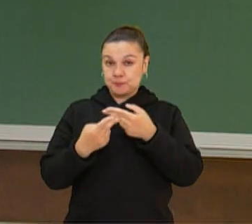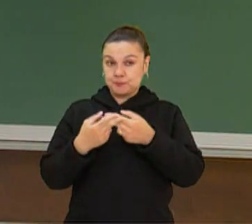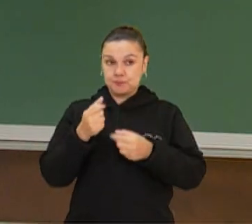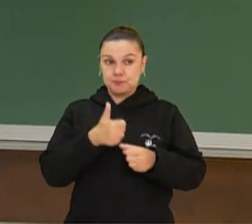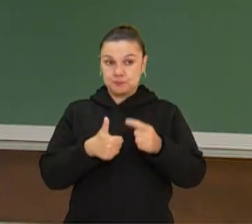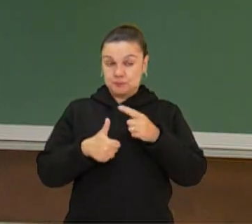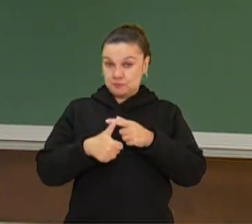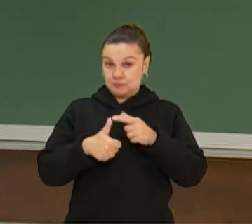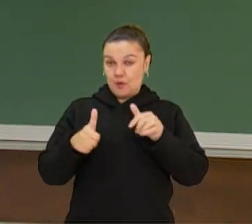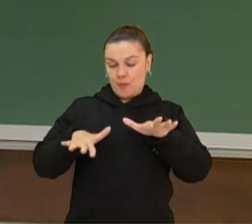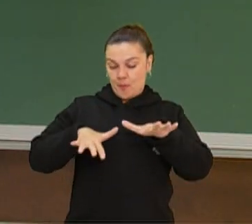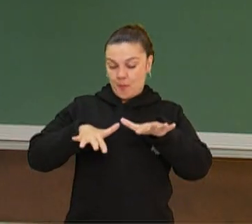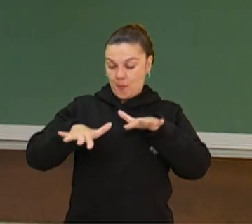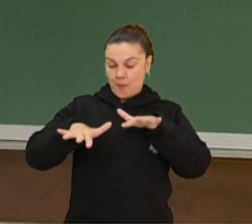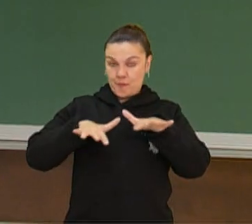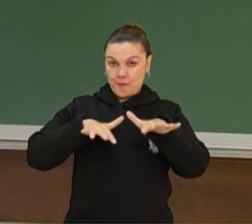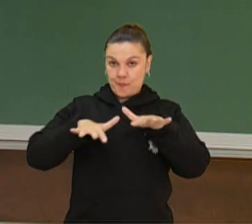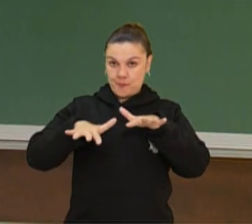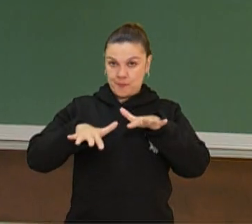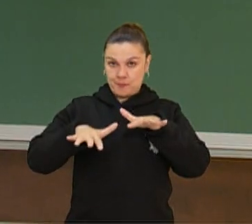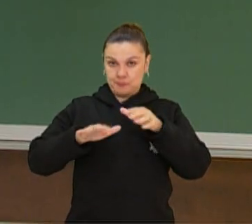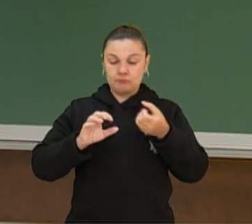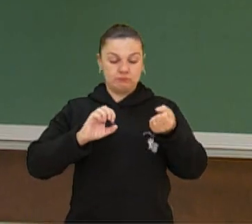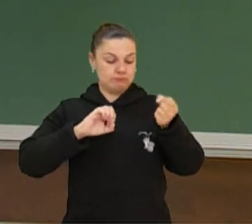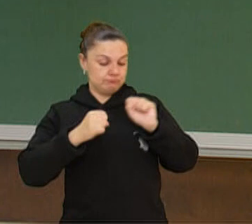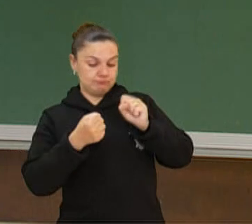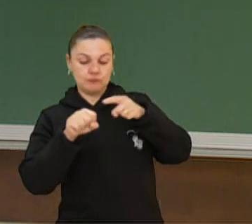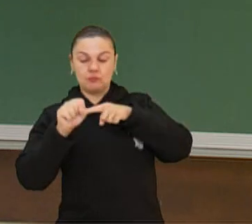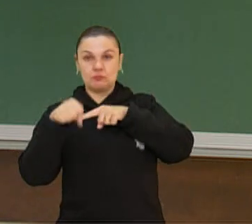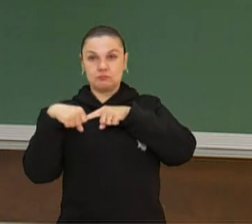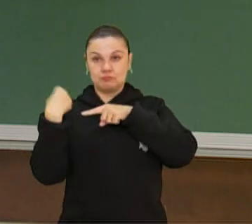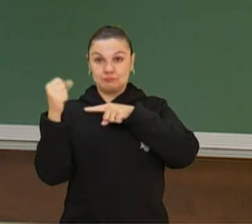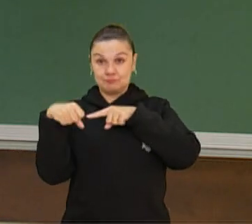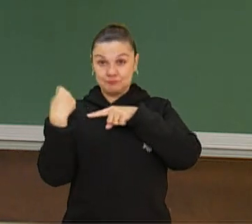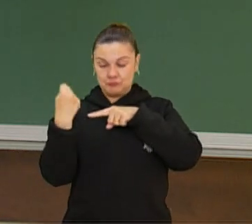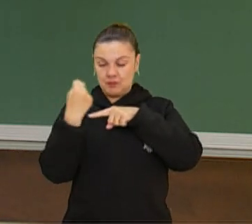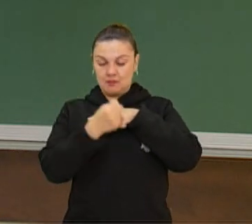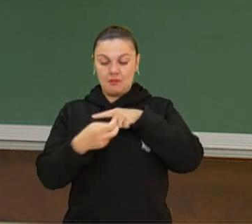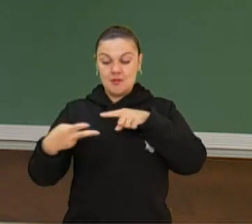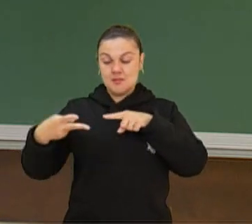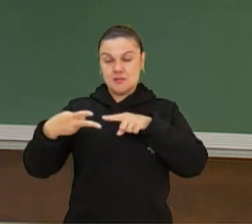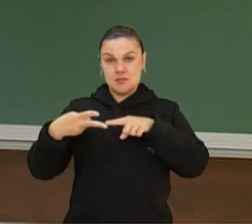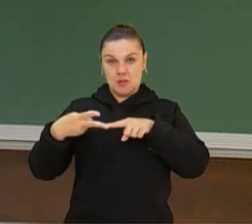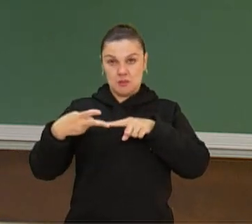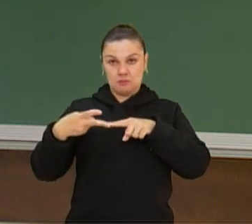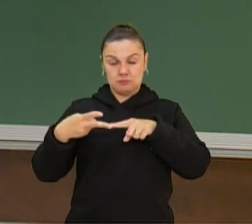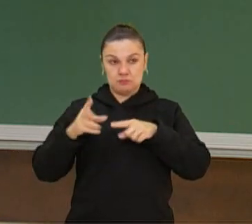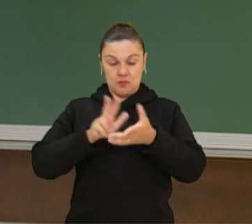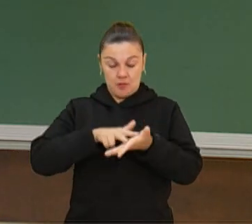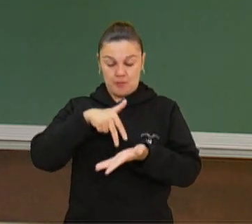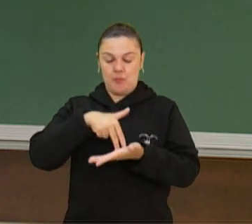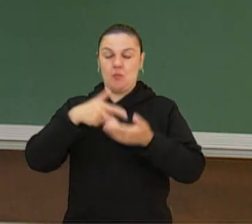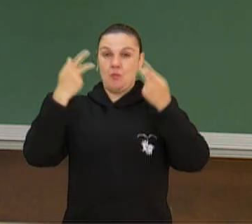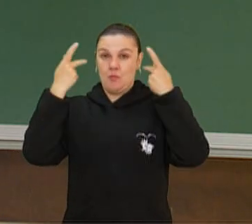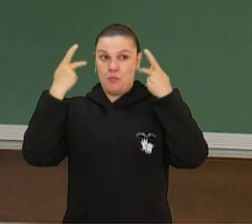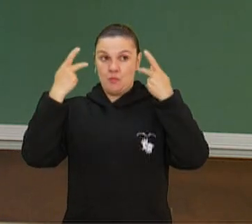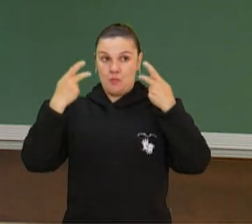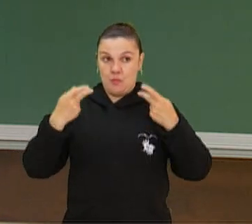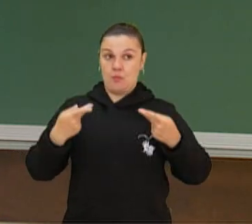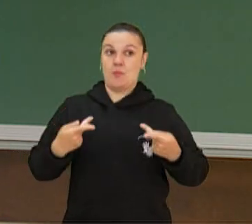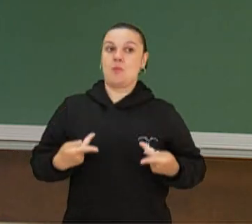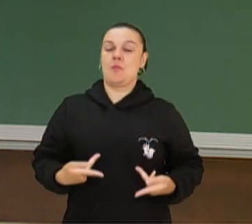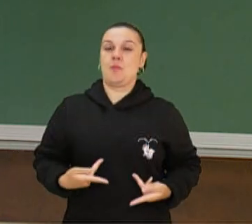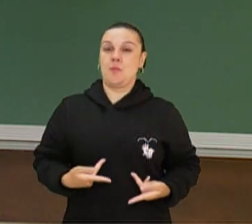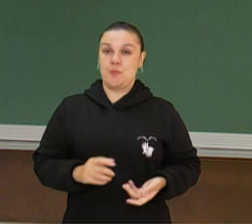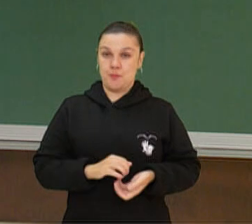para o movimento, tá? Então, vai movimentar as articulações ali. Também manter a postura, perdão, e a temperatura também, já